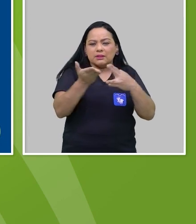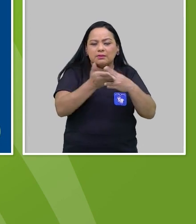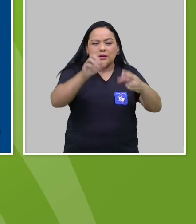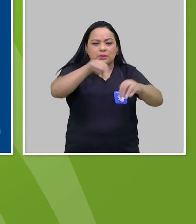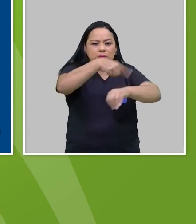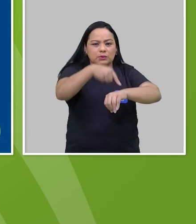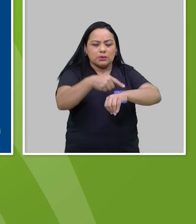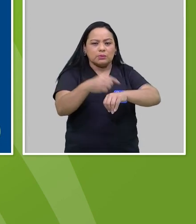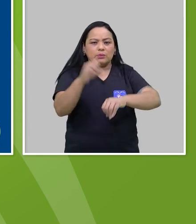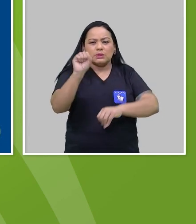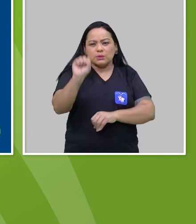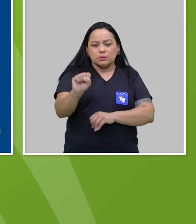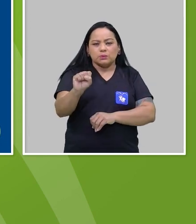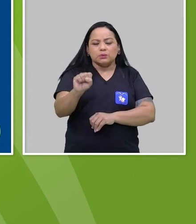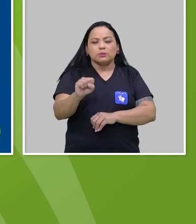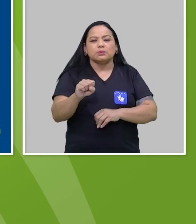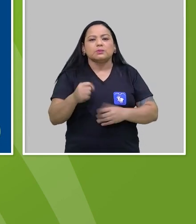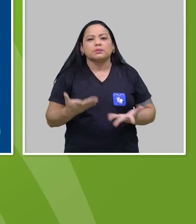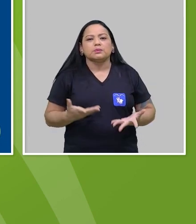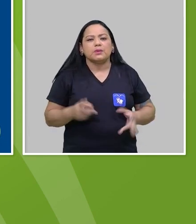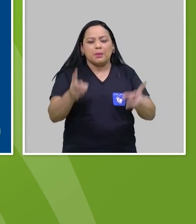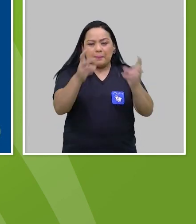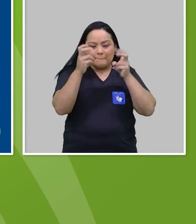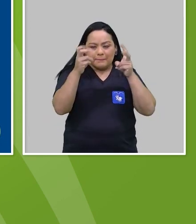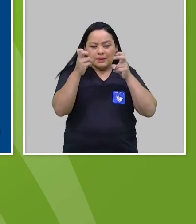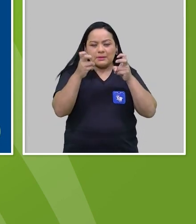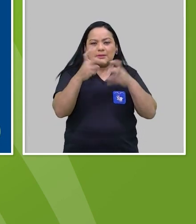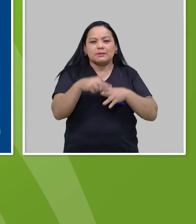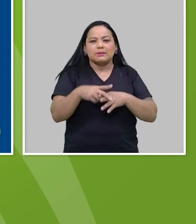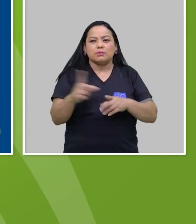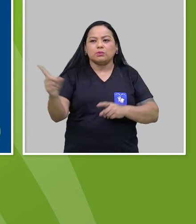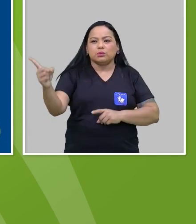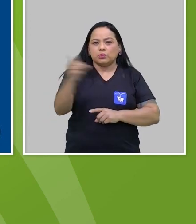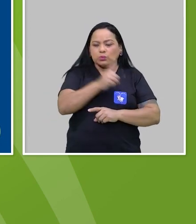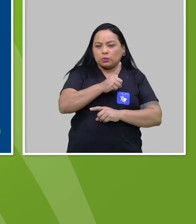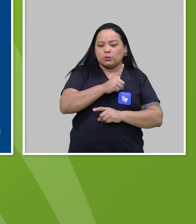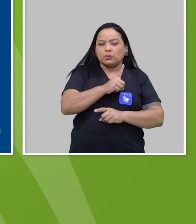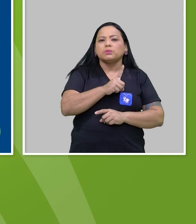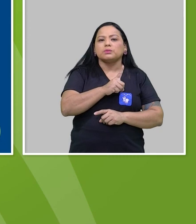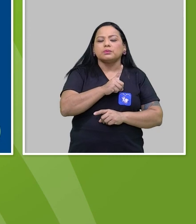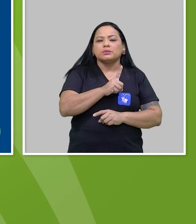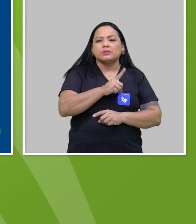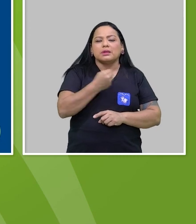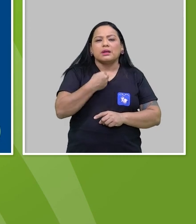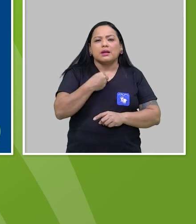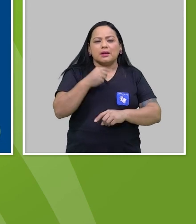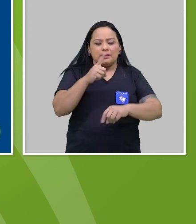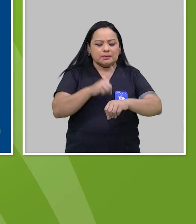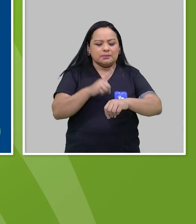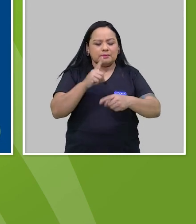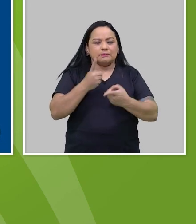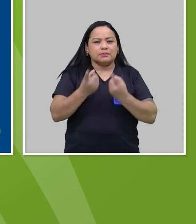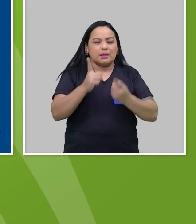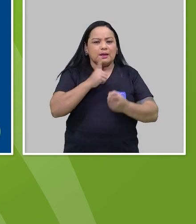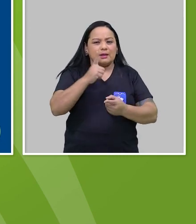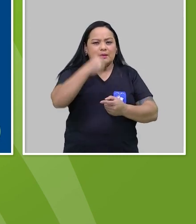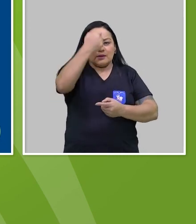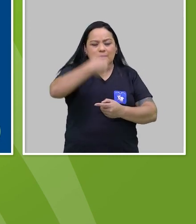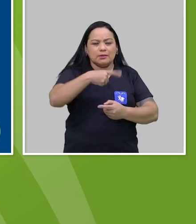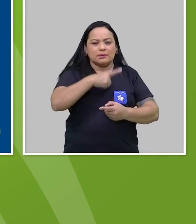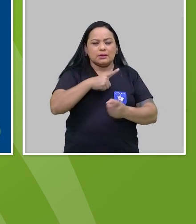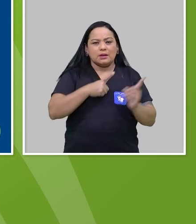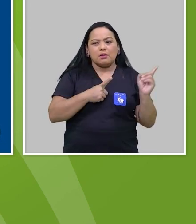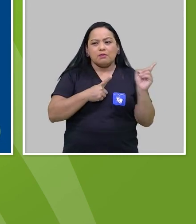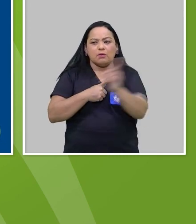1 segundo. Então eu percebo quando o som volta e aí eu conto e aí eu tenho a